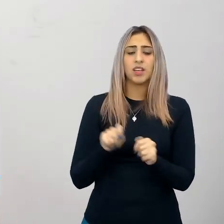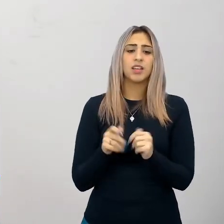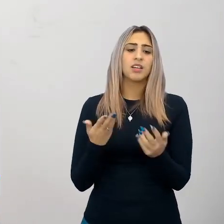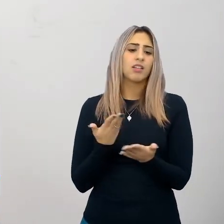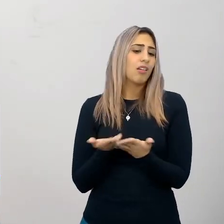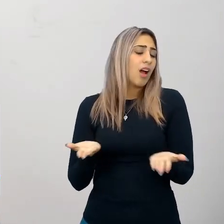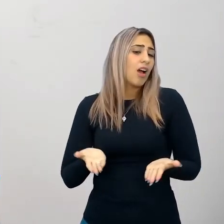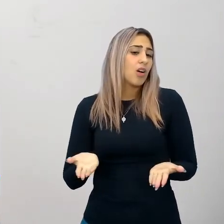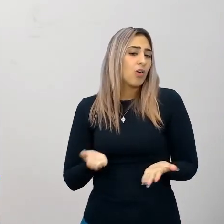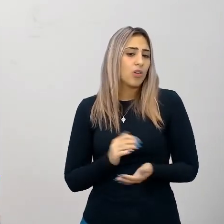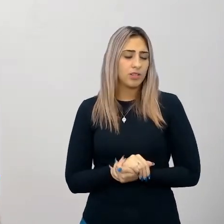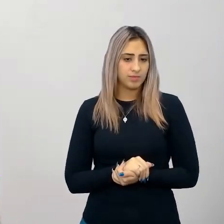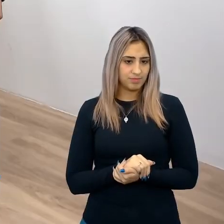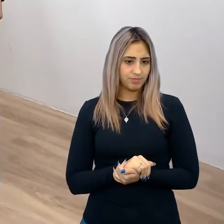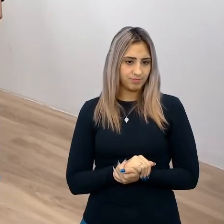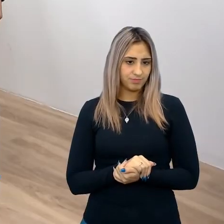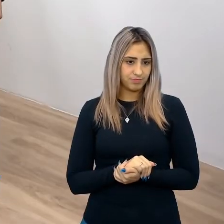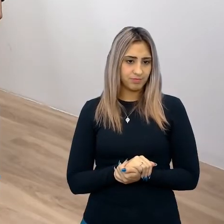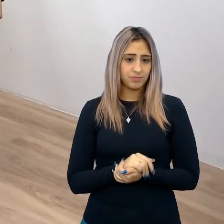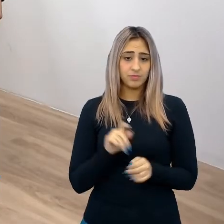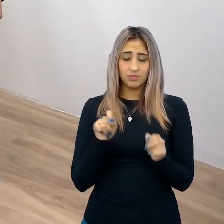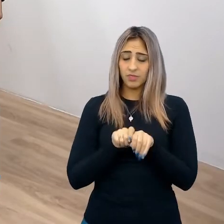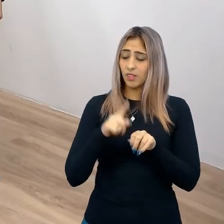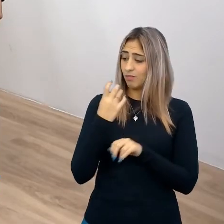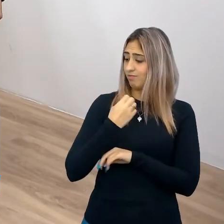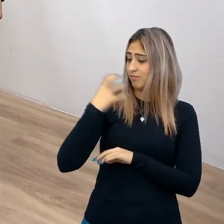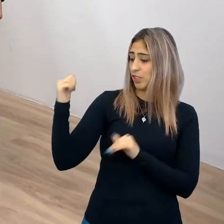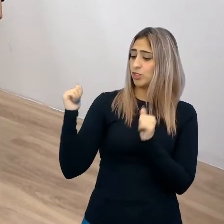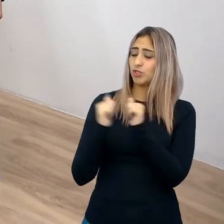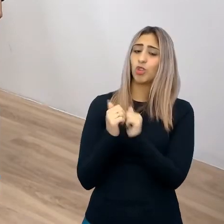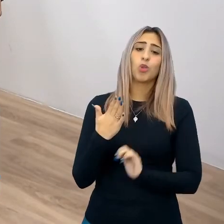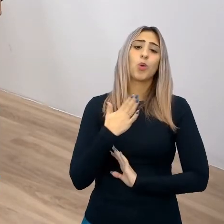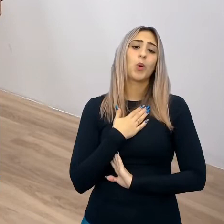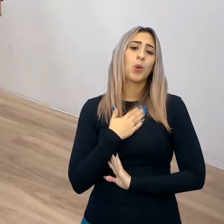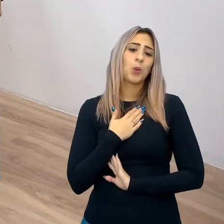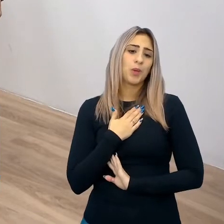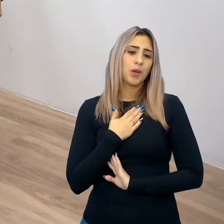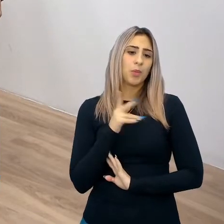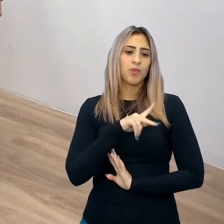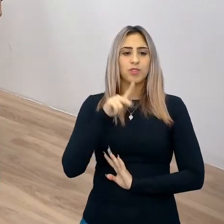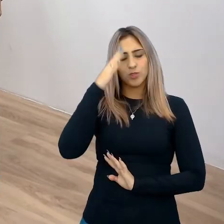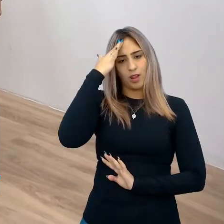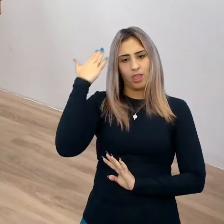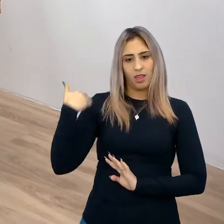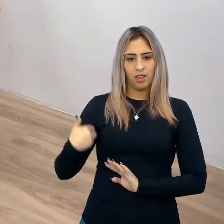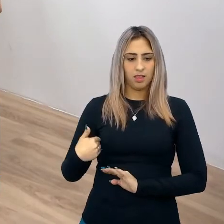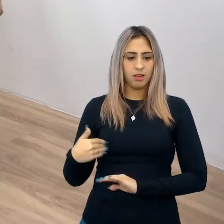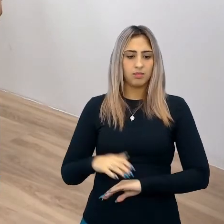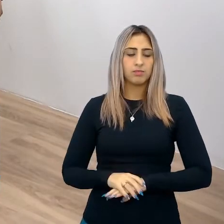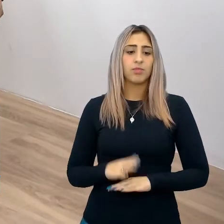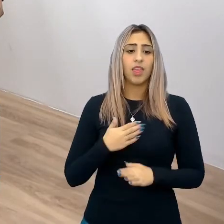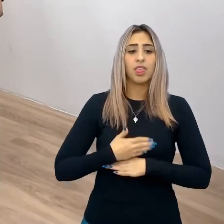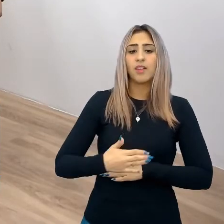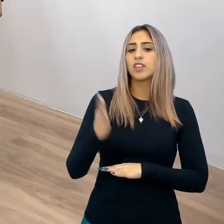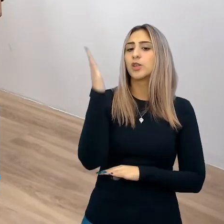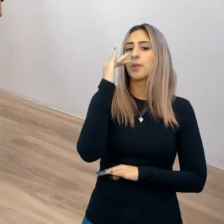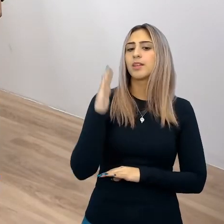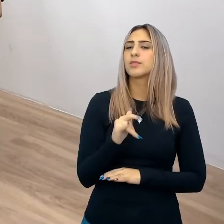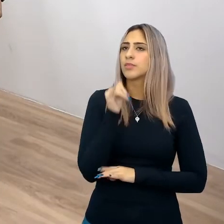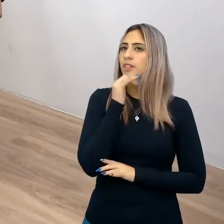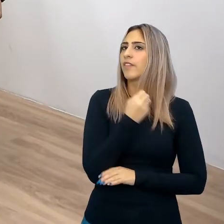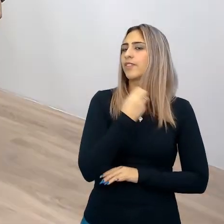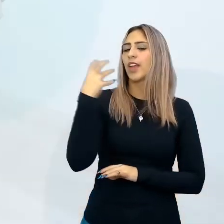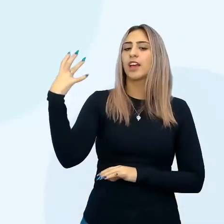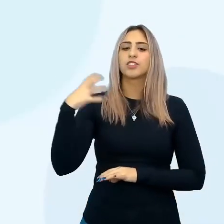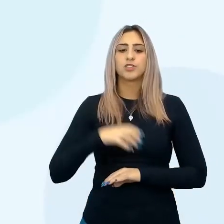vou chamar a professora Tayana para fazer uma viagem comigo ao cinema nacional através do Brasil. Quer ver? Ó, tá na